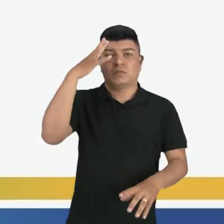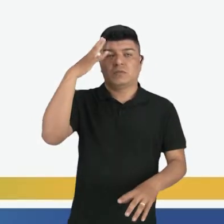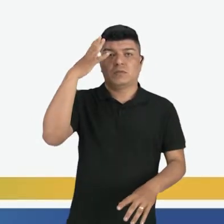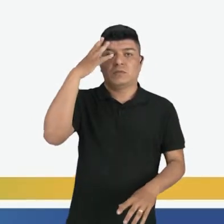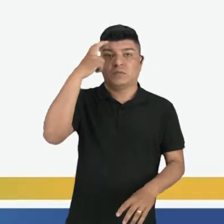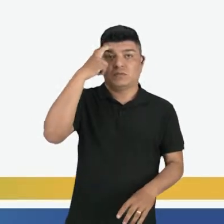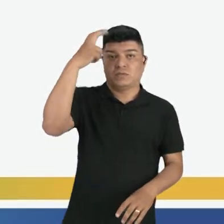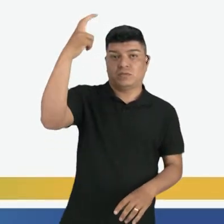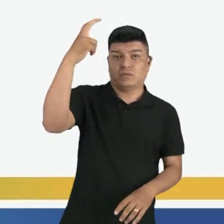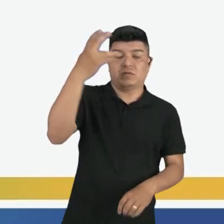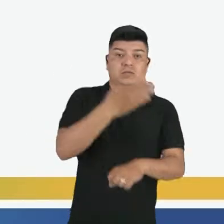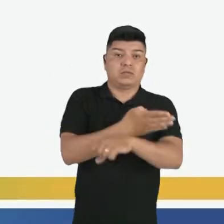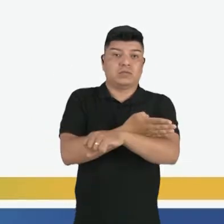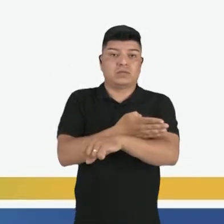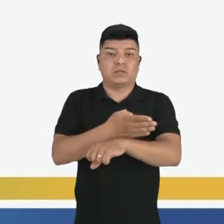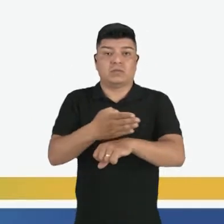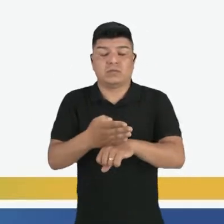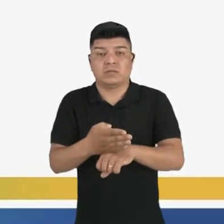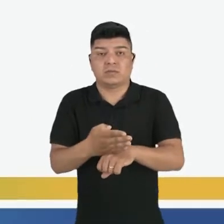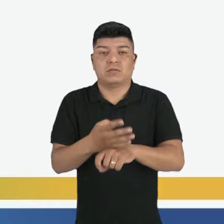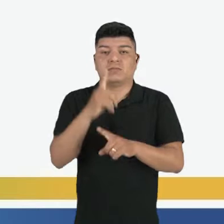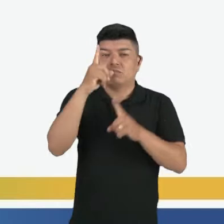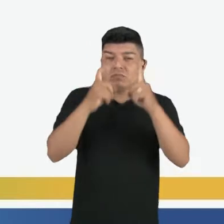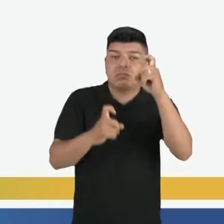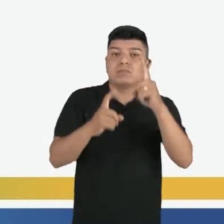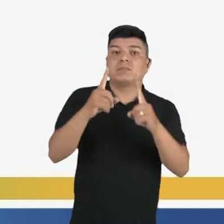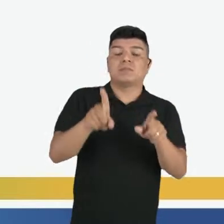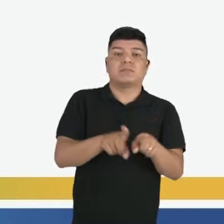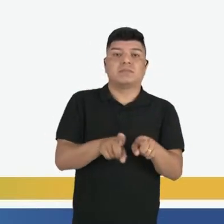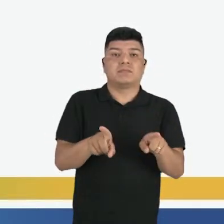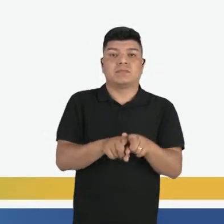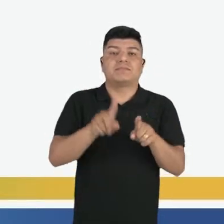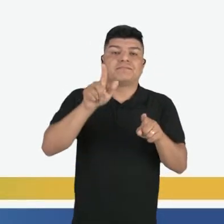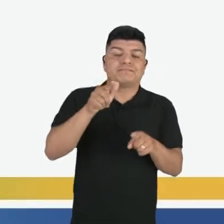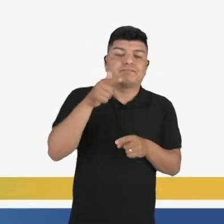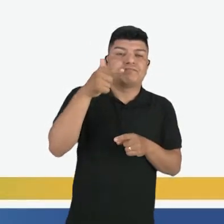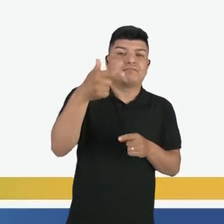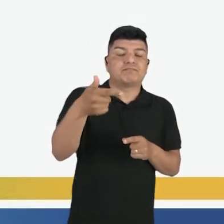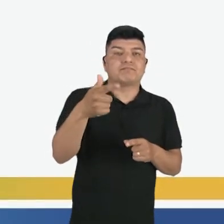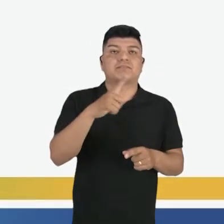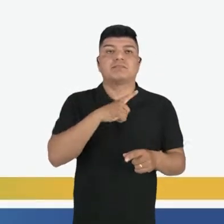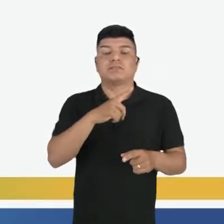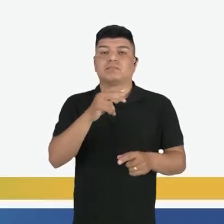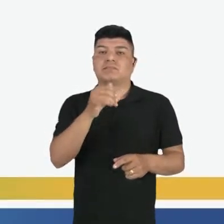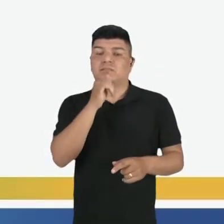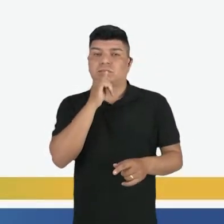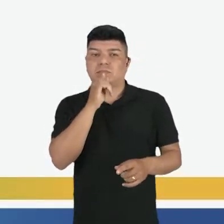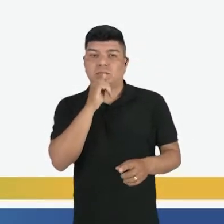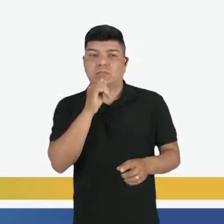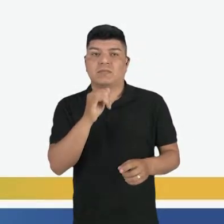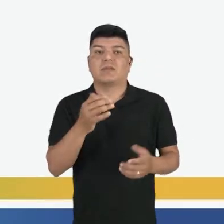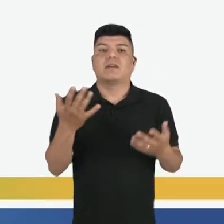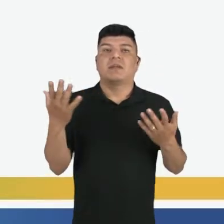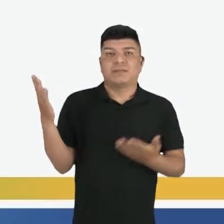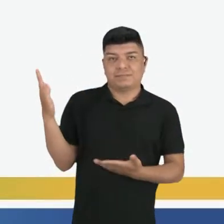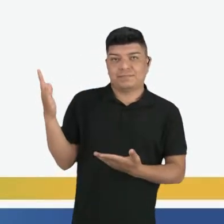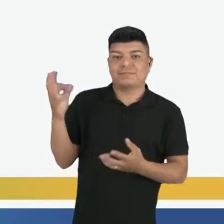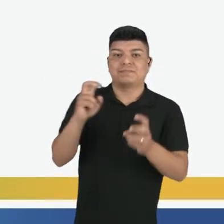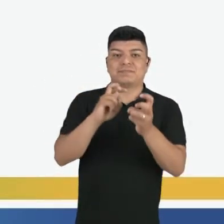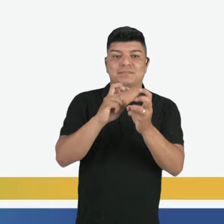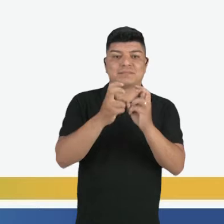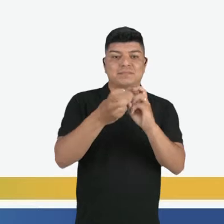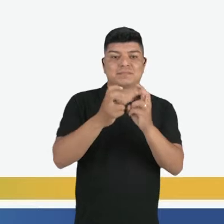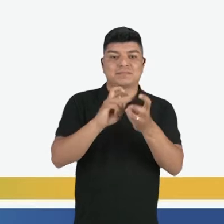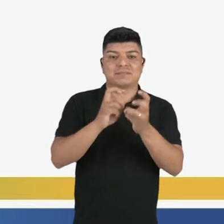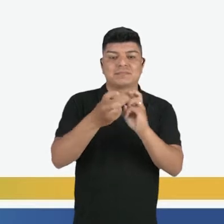os costumes, as formas de expressões, entre outros. E aí tem um exemplo clássico. A